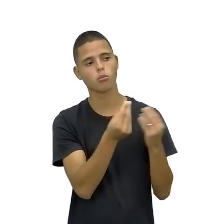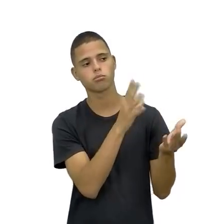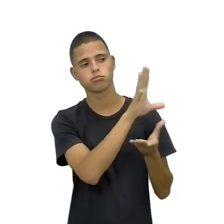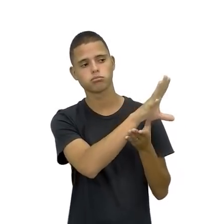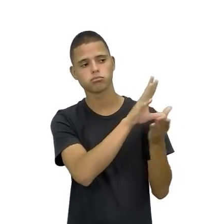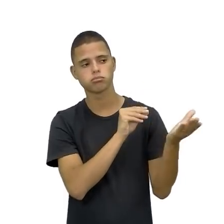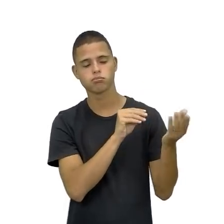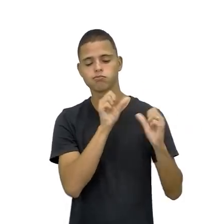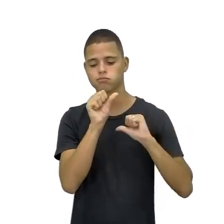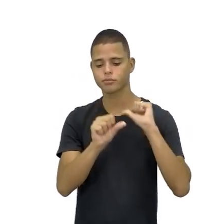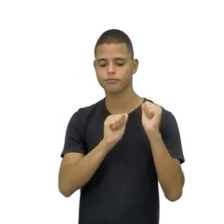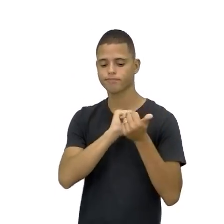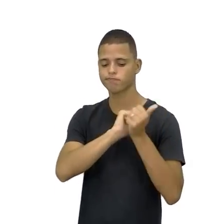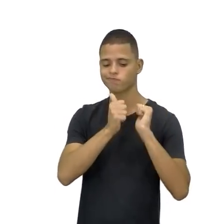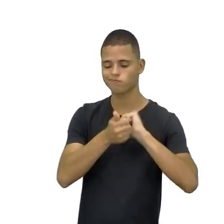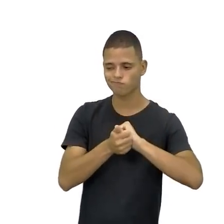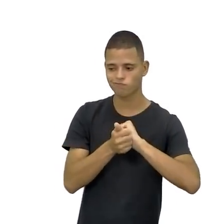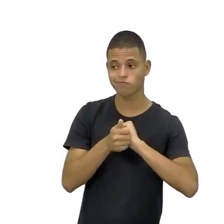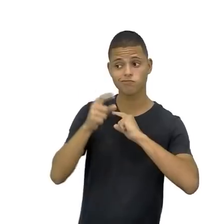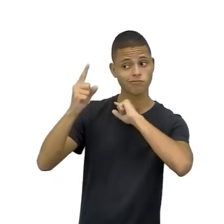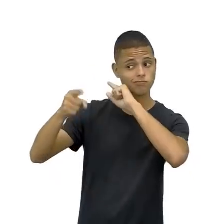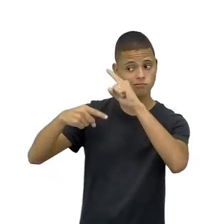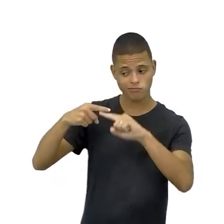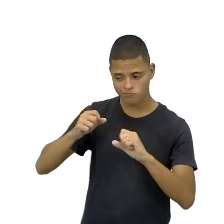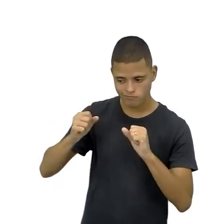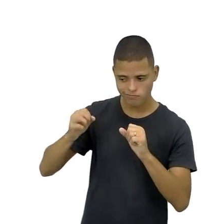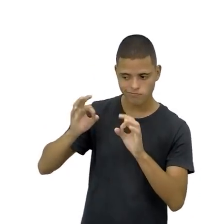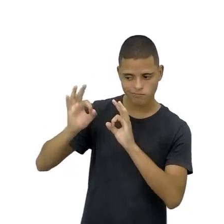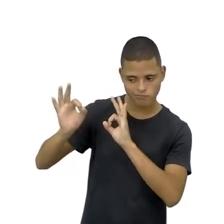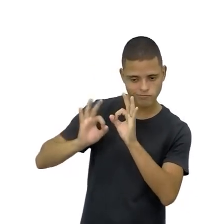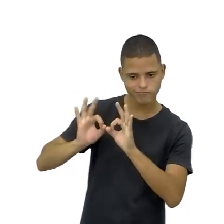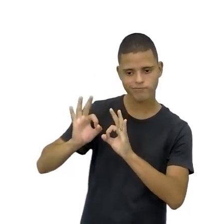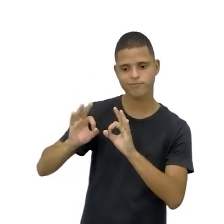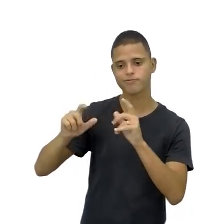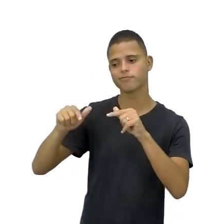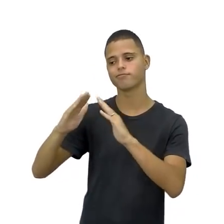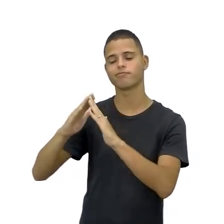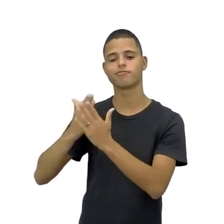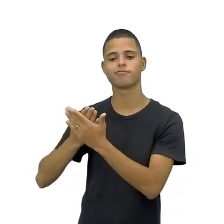à realidade da minha escola, né? Como é que eu posso trazer também para